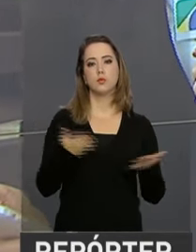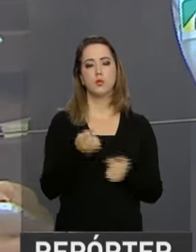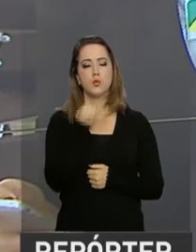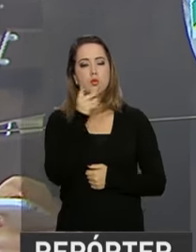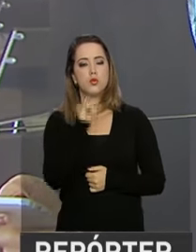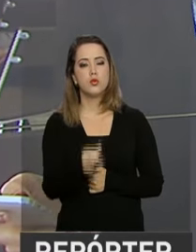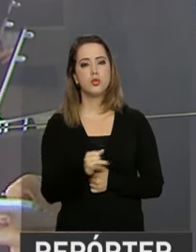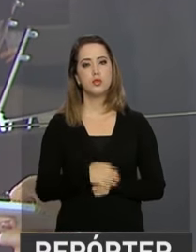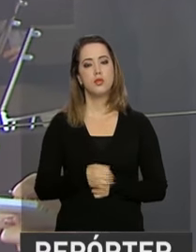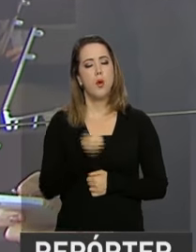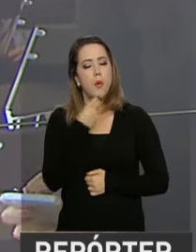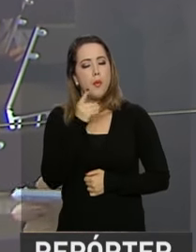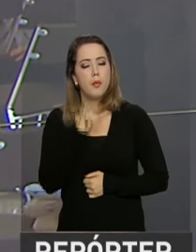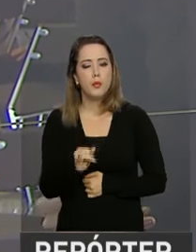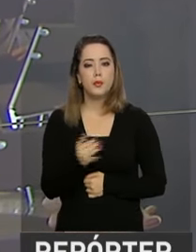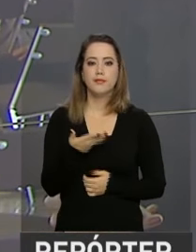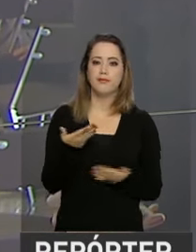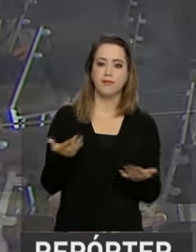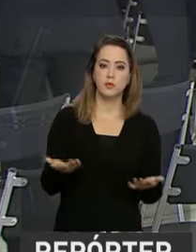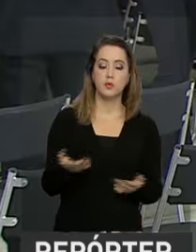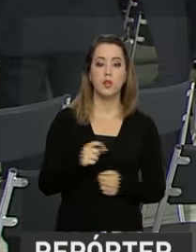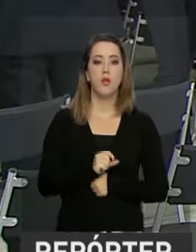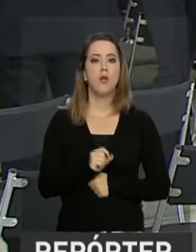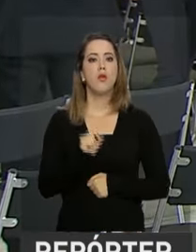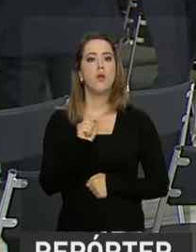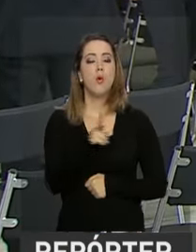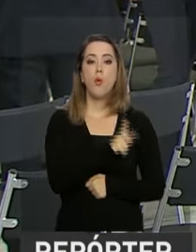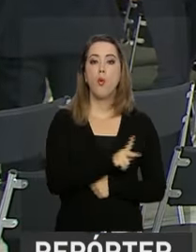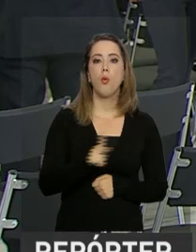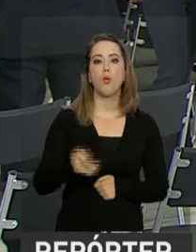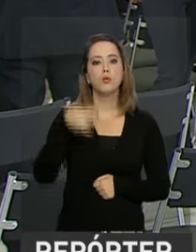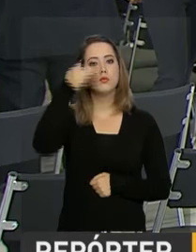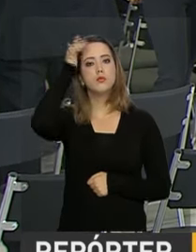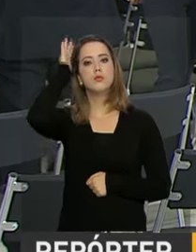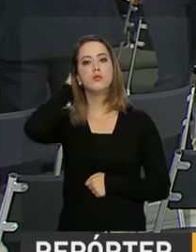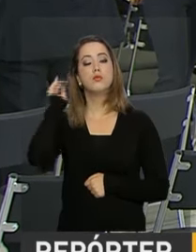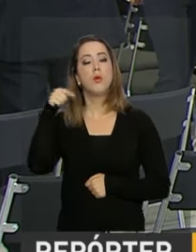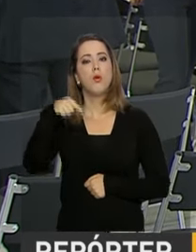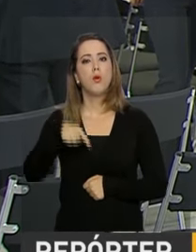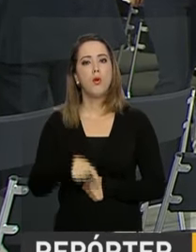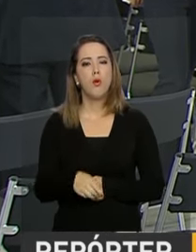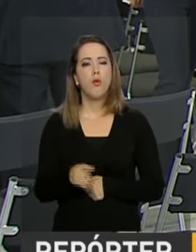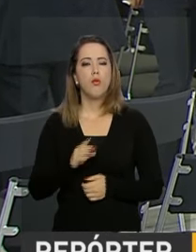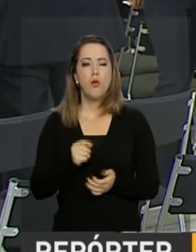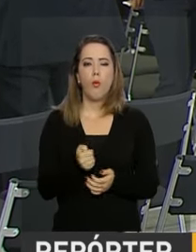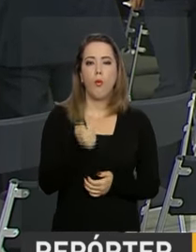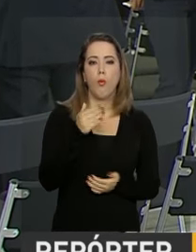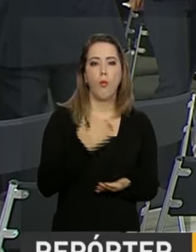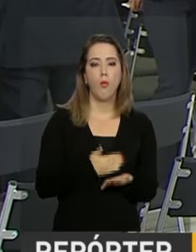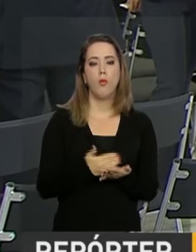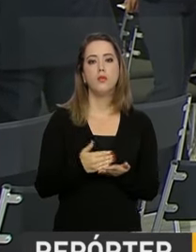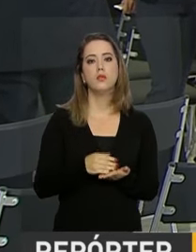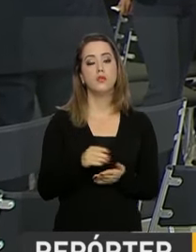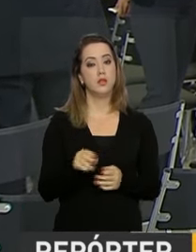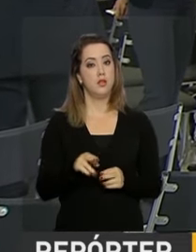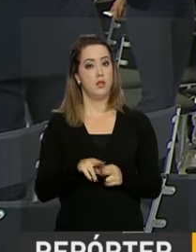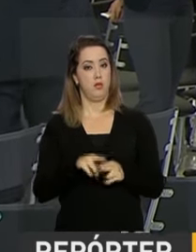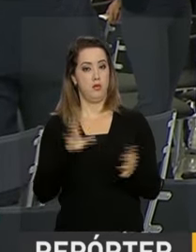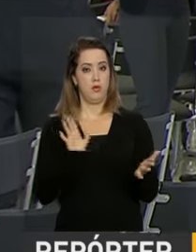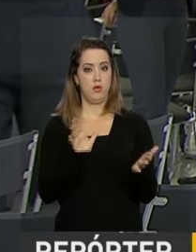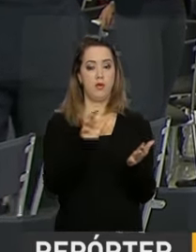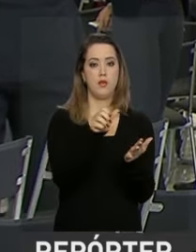Paola. Bom dia, Jaime. Olha, Jaime, o presidente Michel Temer participa daqui a pouco da cerimônia de posse